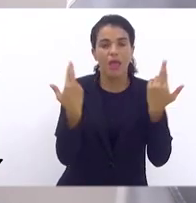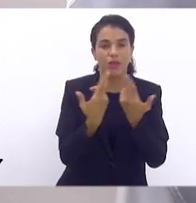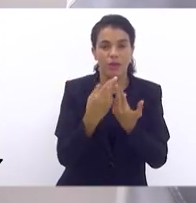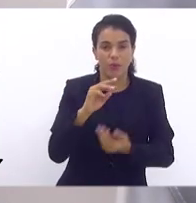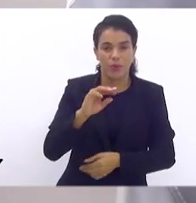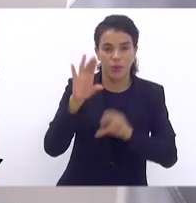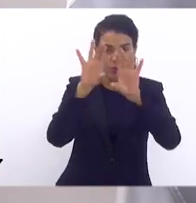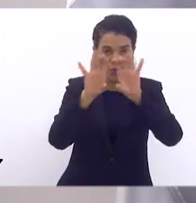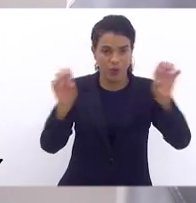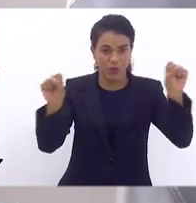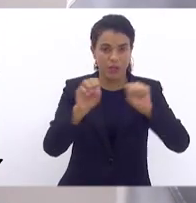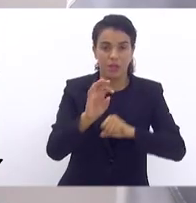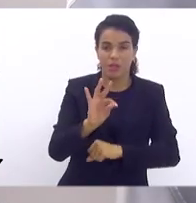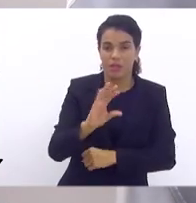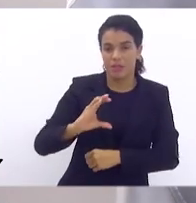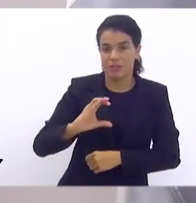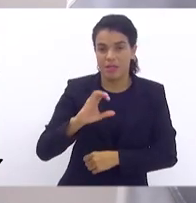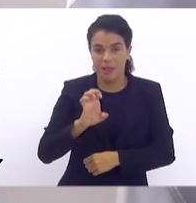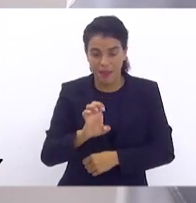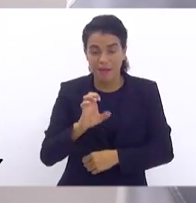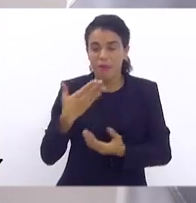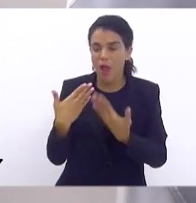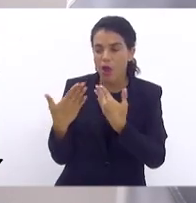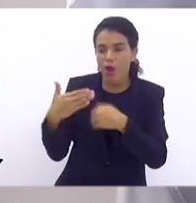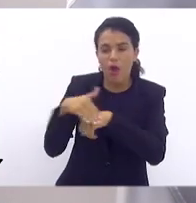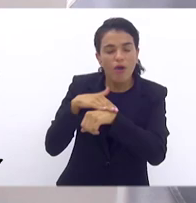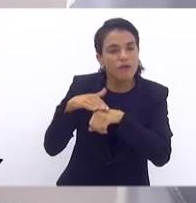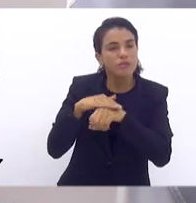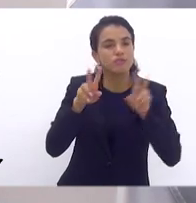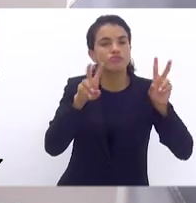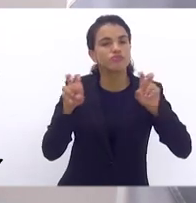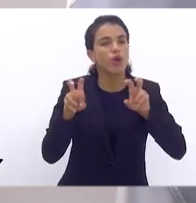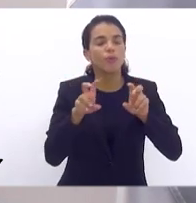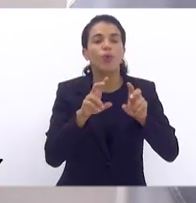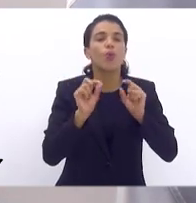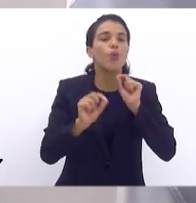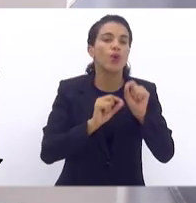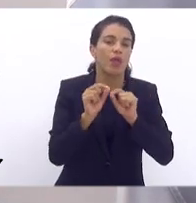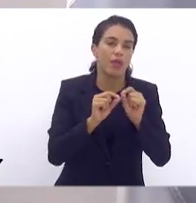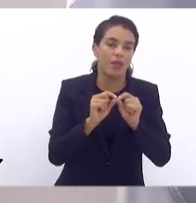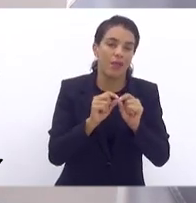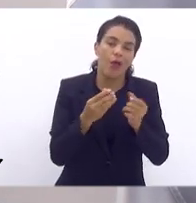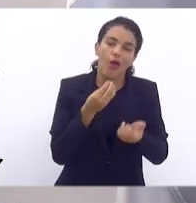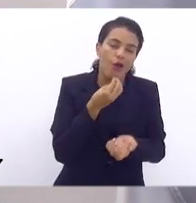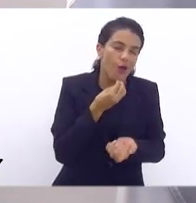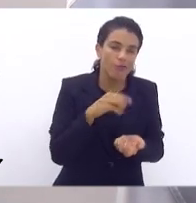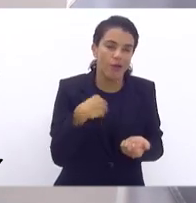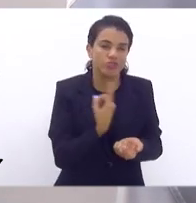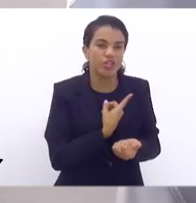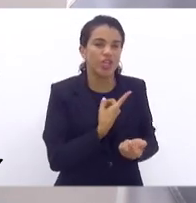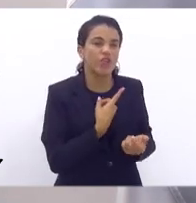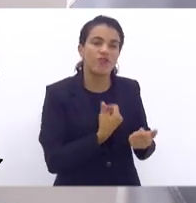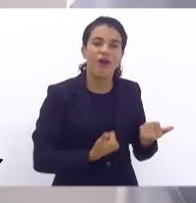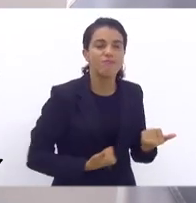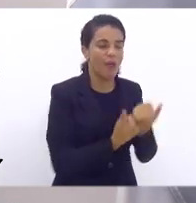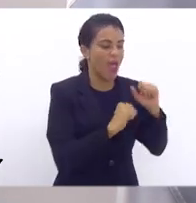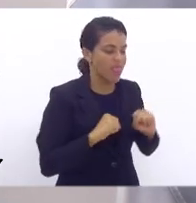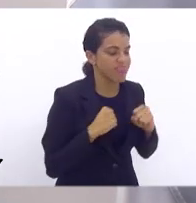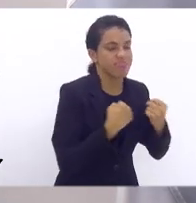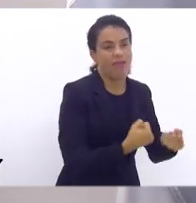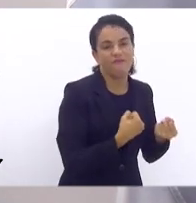para conversar com o TSE no sentido da Claro que a gente não vai fazer aqui Apologia da